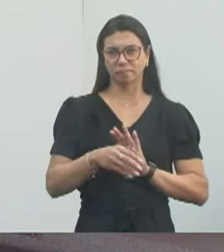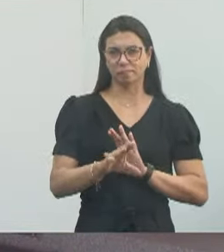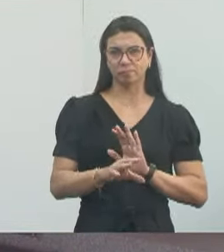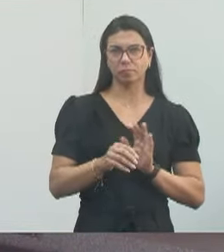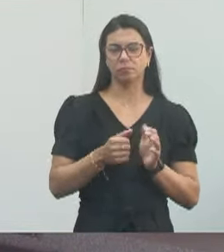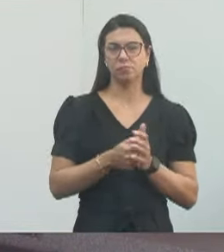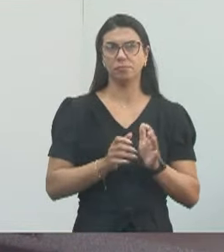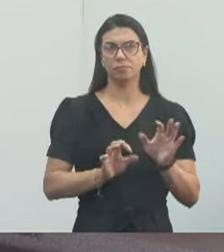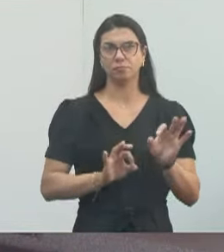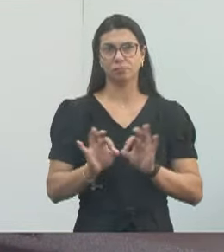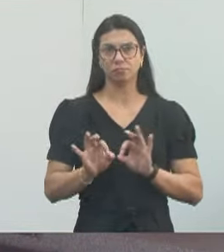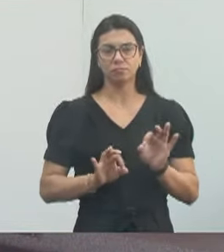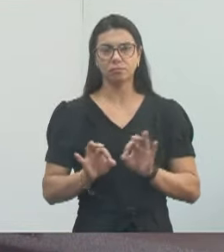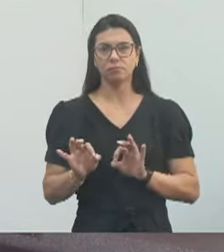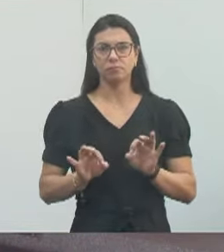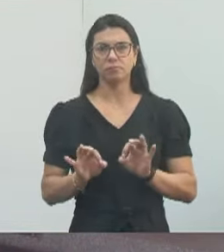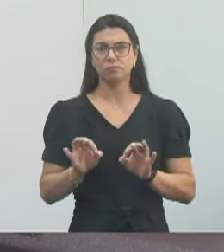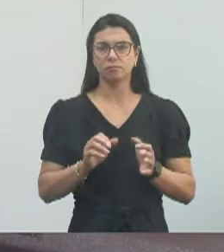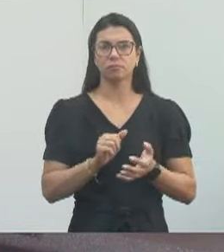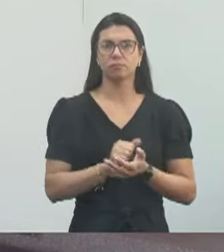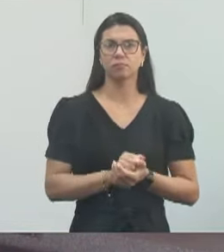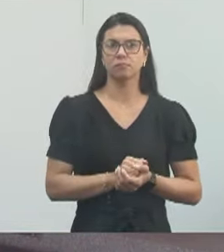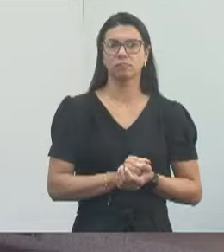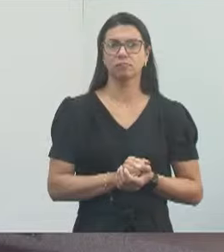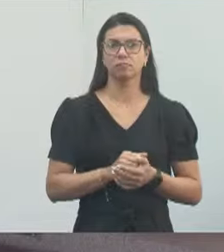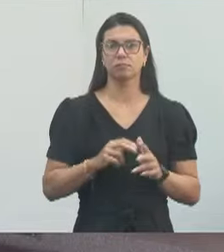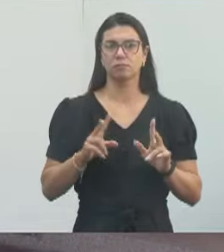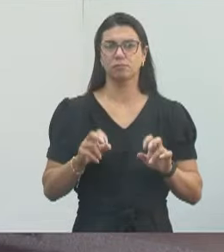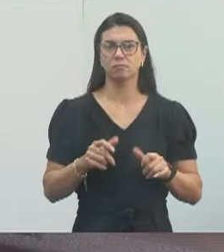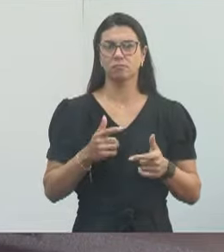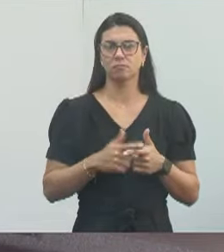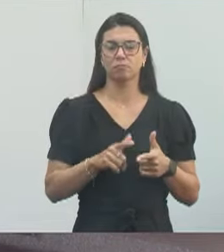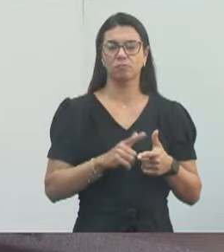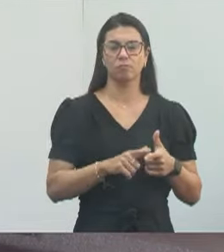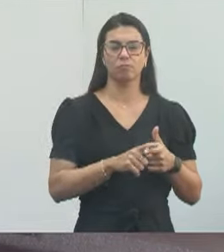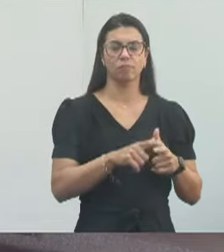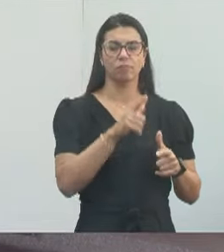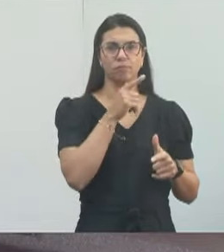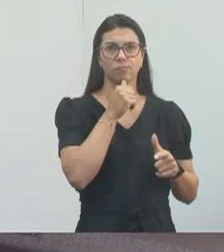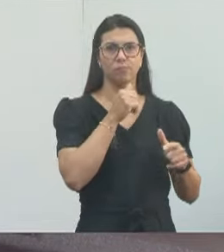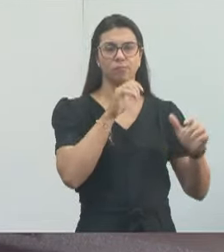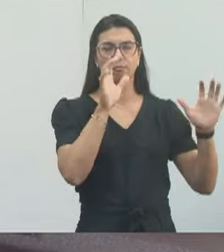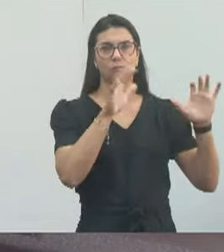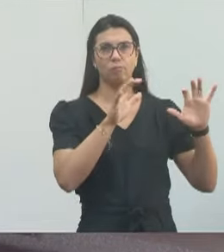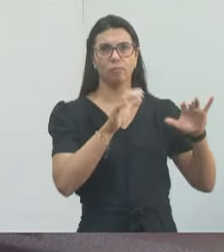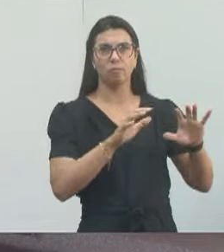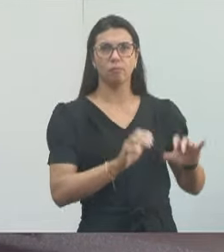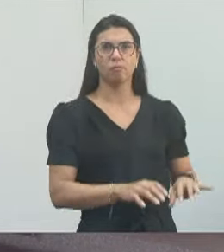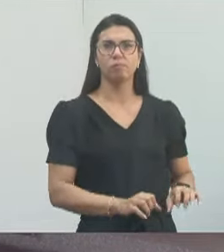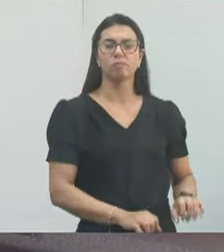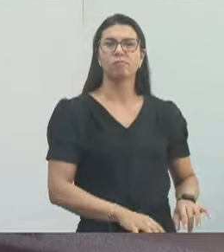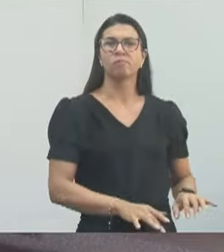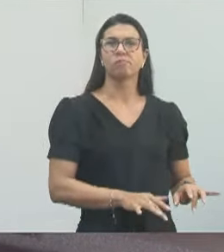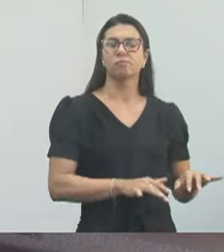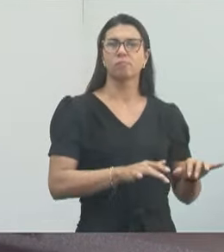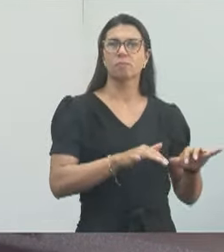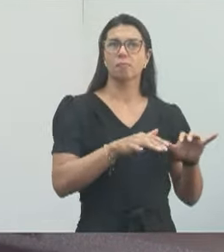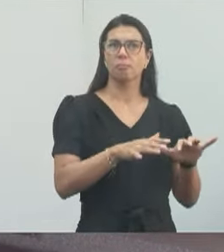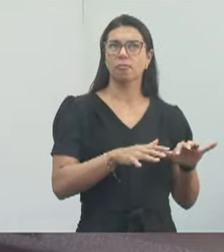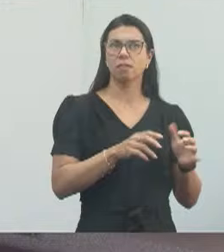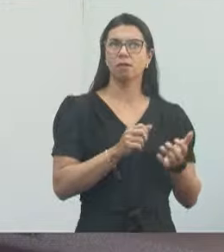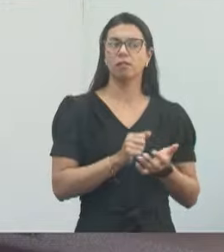mitigação das ocorrências de Enchente inundação sendo necessária a combinação das das